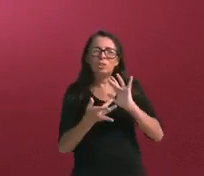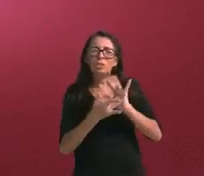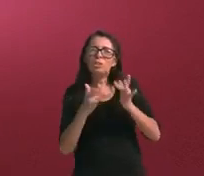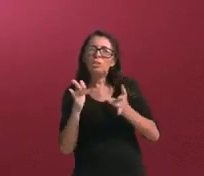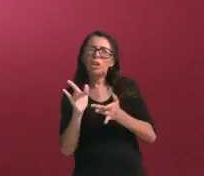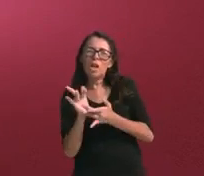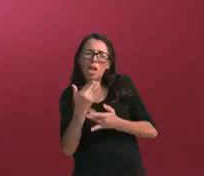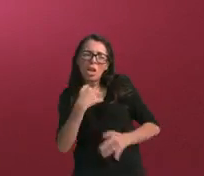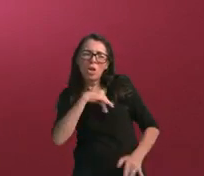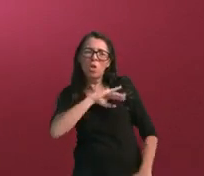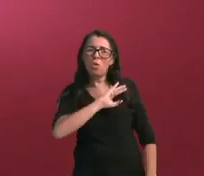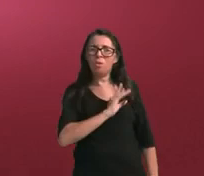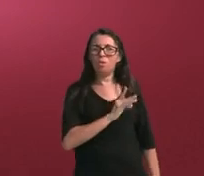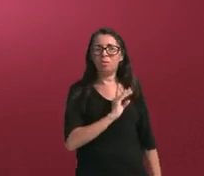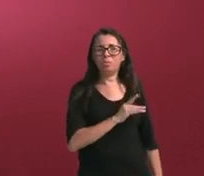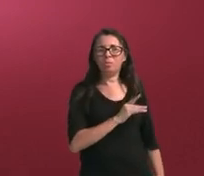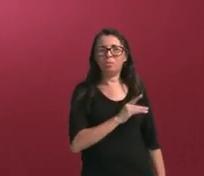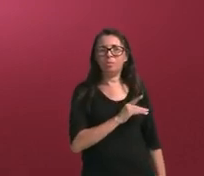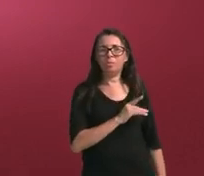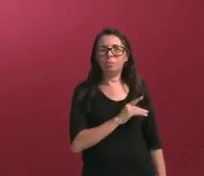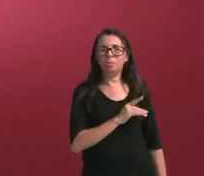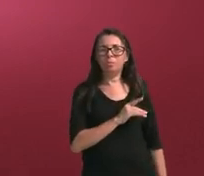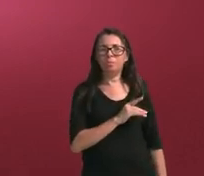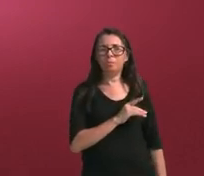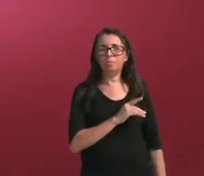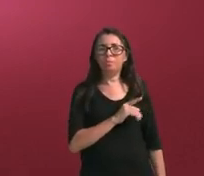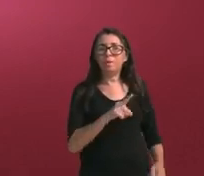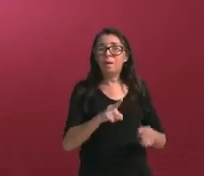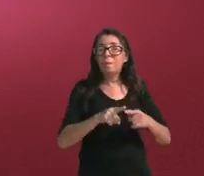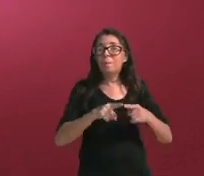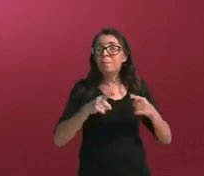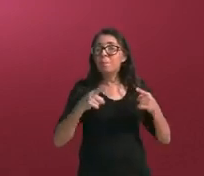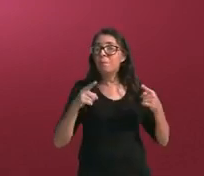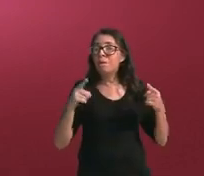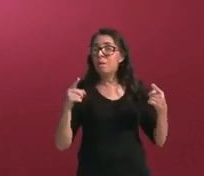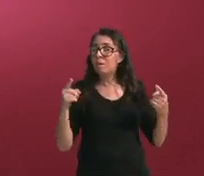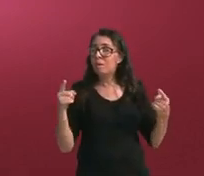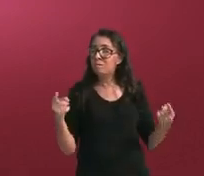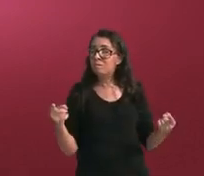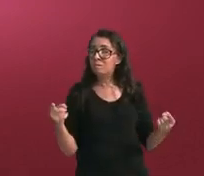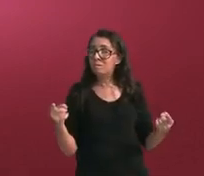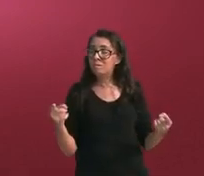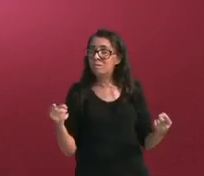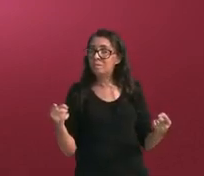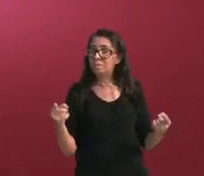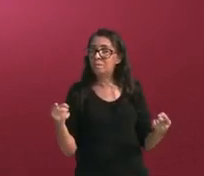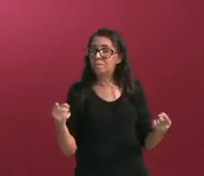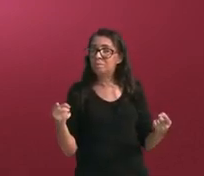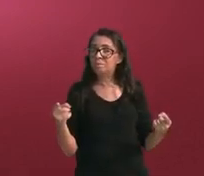aqueles que não vão ver assim fisicamente, que é eu e você,